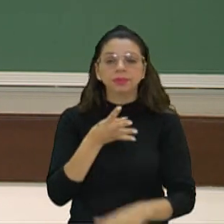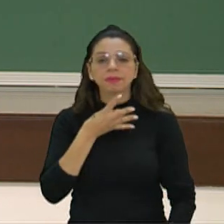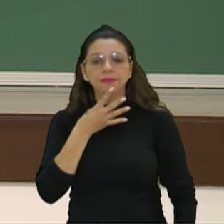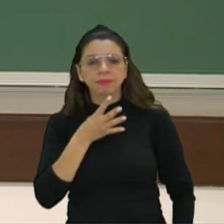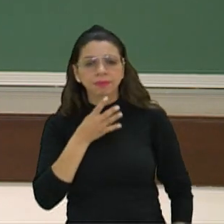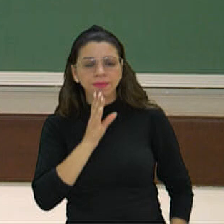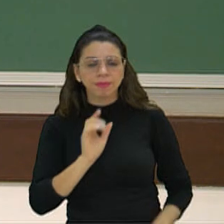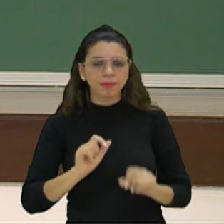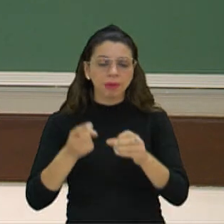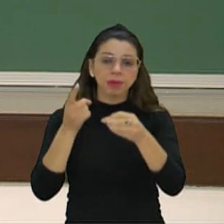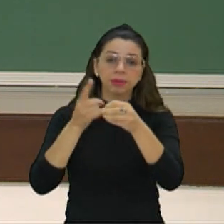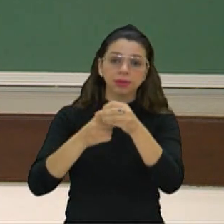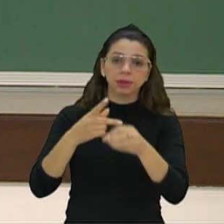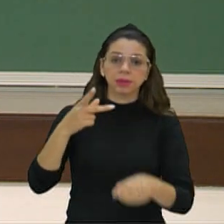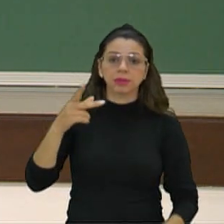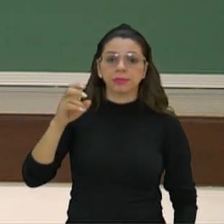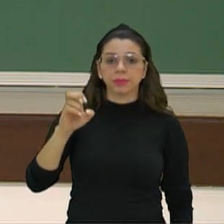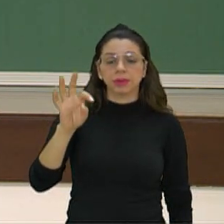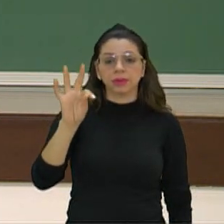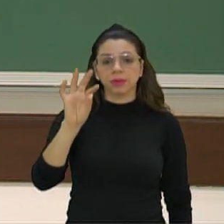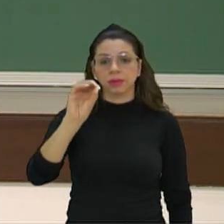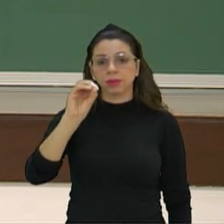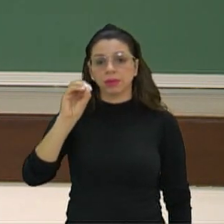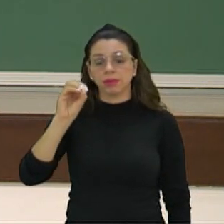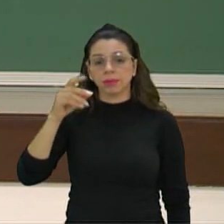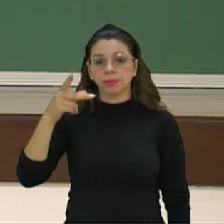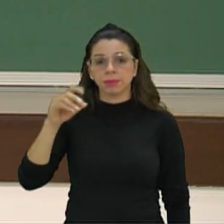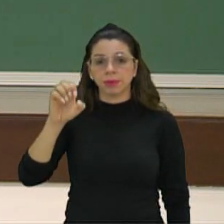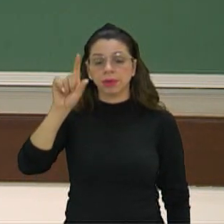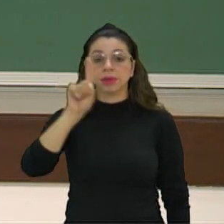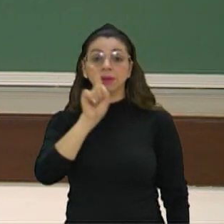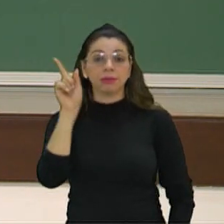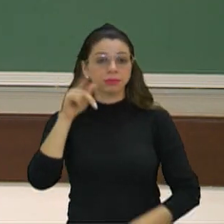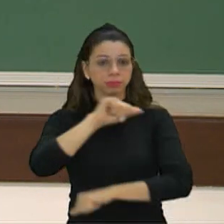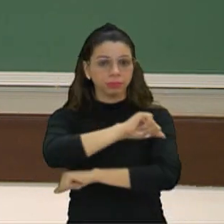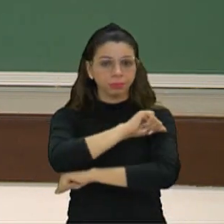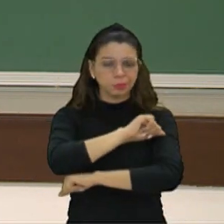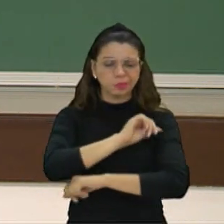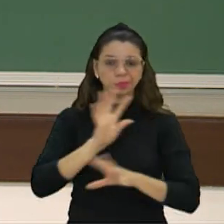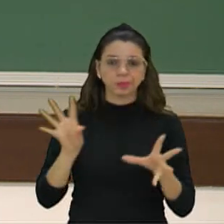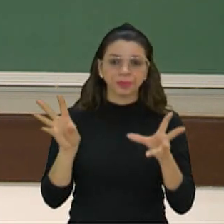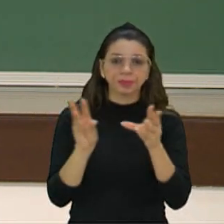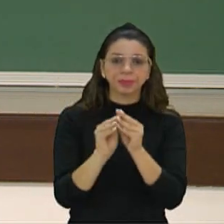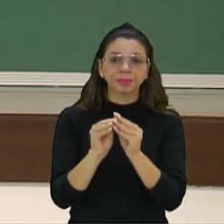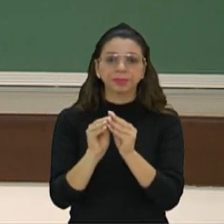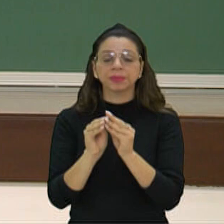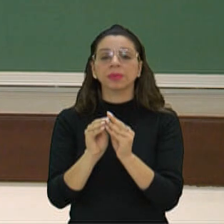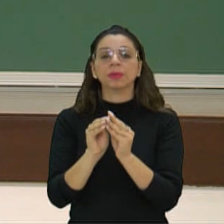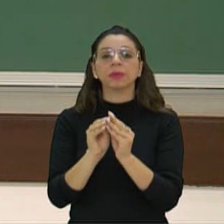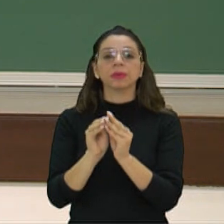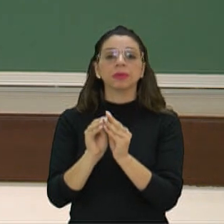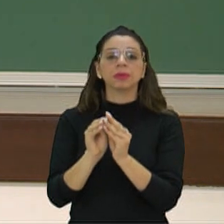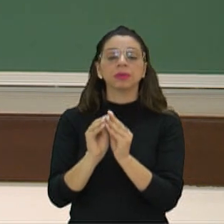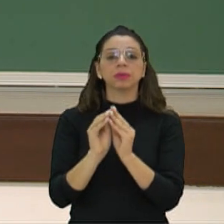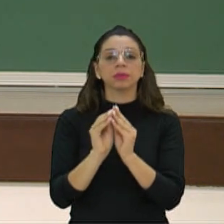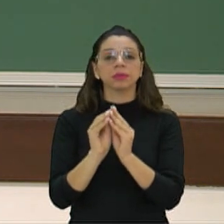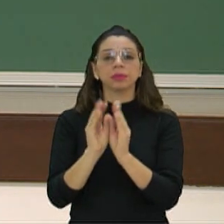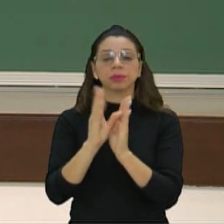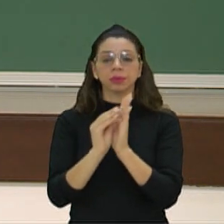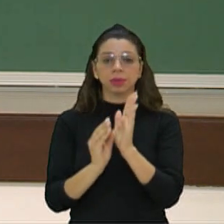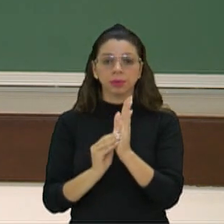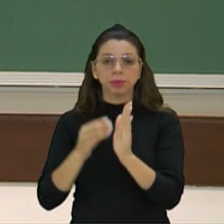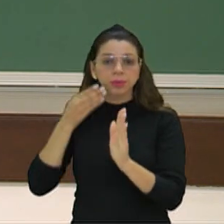pouco sobre a cidade de Petrópolis, lá no Rio de Janeiro, né? E a gente revisou um pouco do discurso indireto, tá bom,